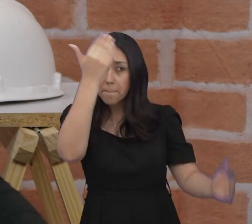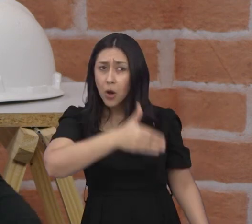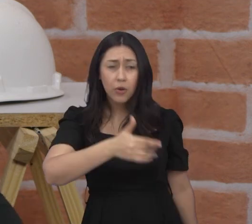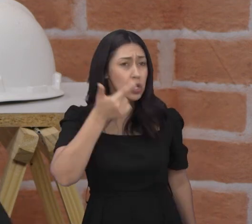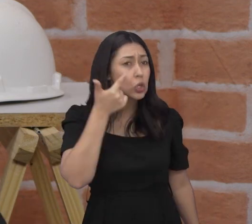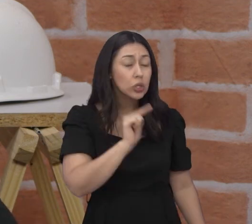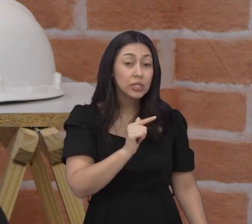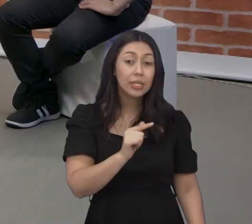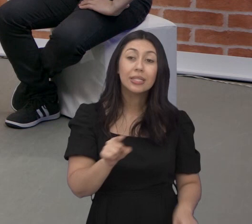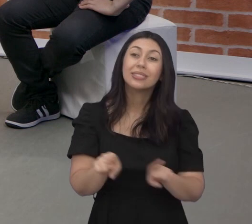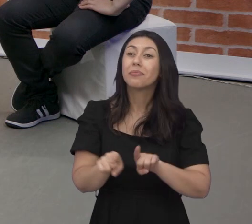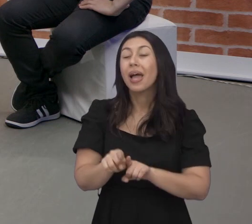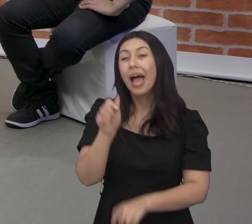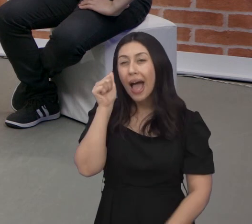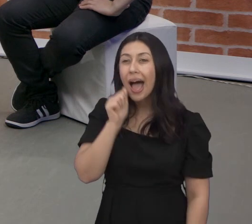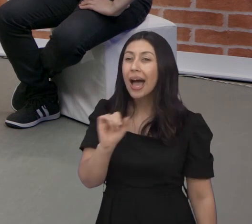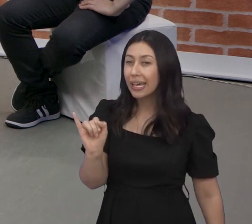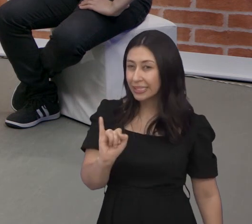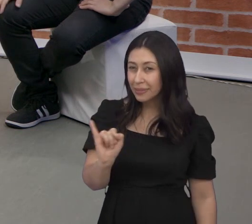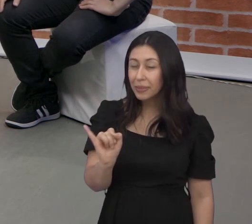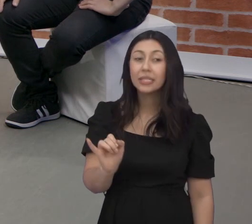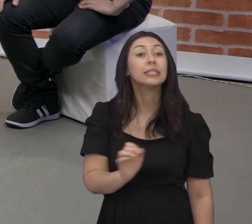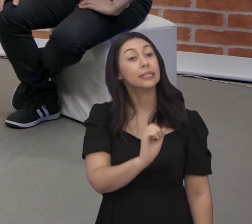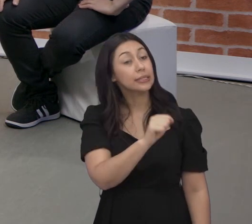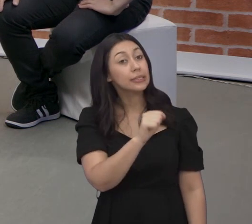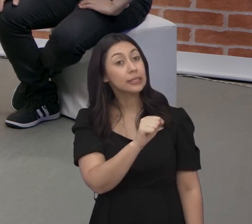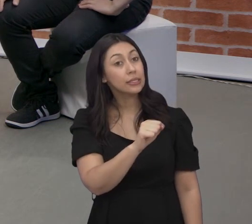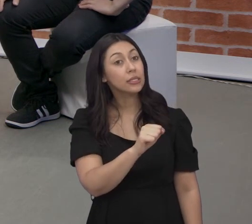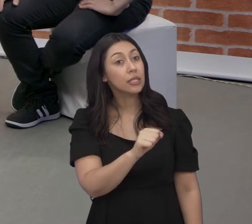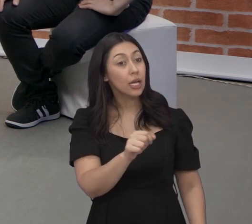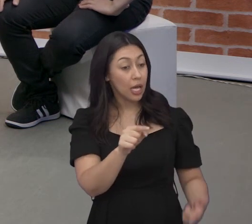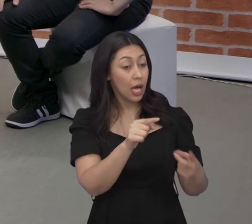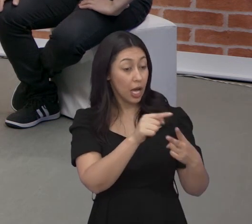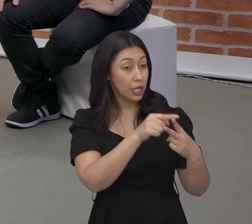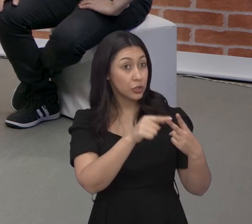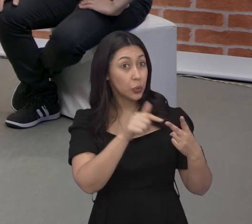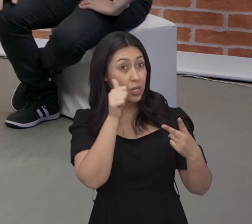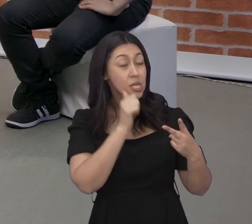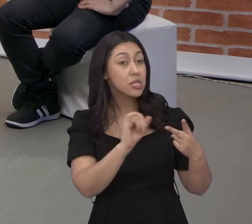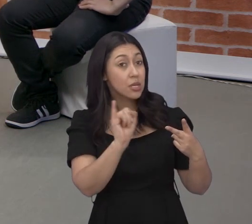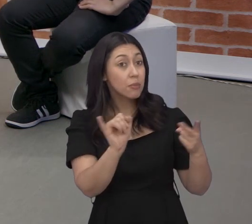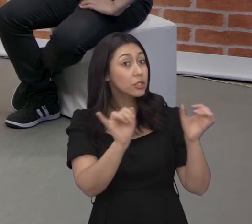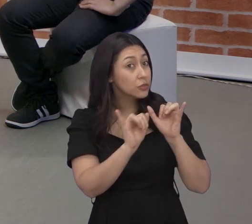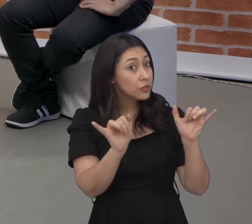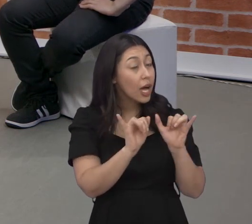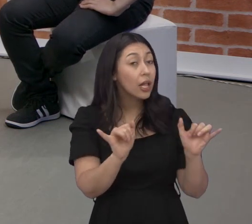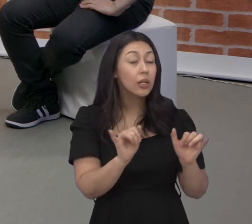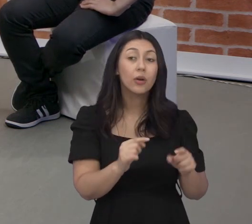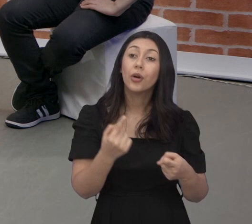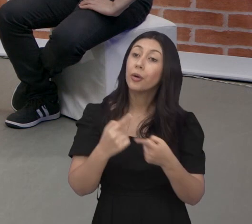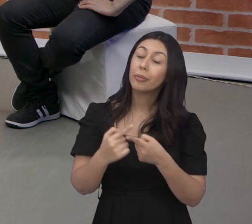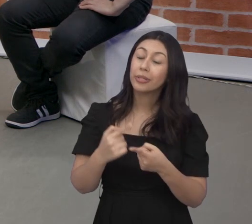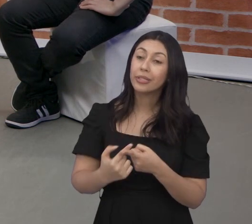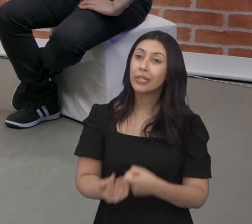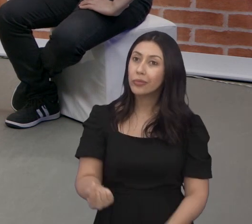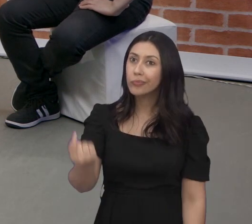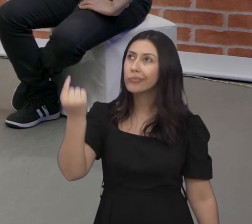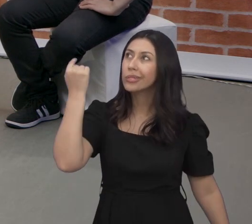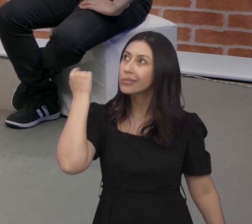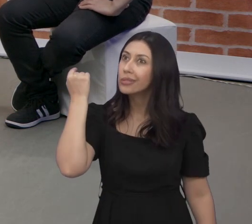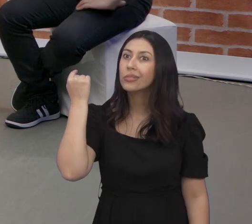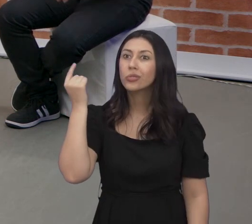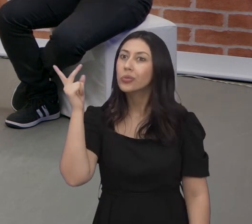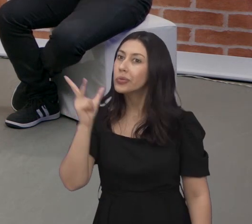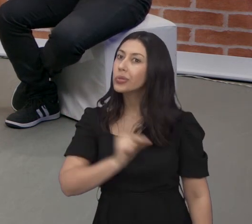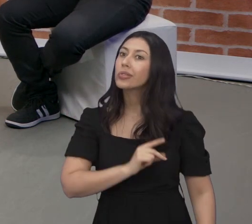acho que é extraterrestre, mas... as irmãs, né? Isso, as irmãs. E elas... Liliane e Valkyrie são as que falam hoje em dia. Isso que eu ia Kátia falar, Xavier. porque foi uma coisa que gerou